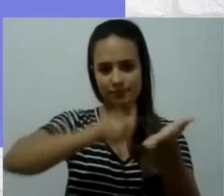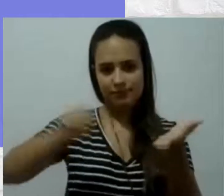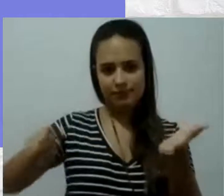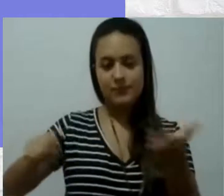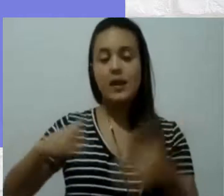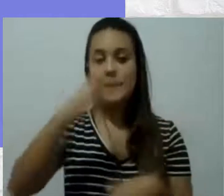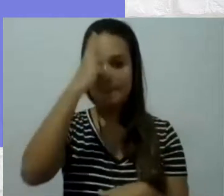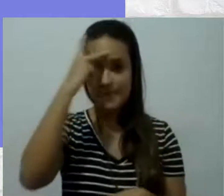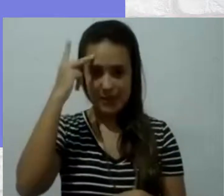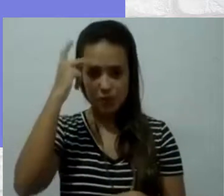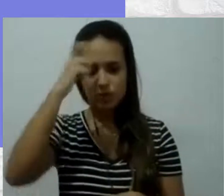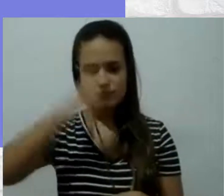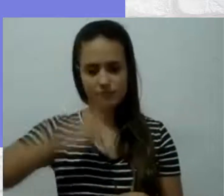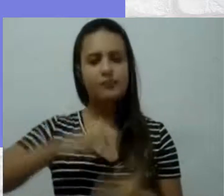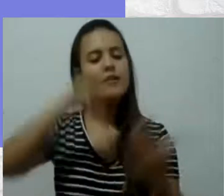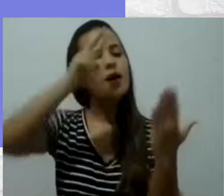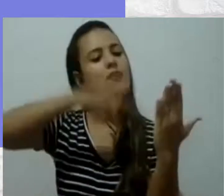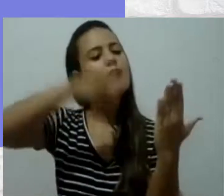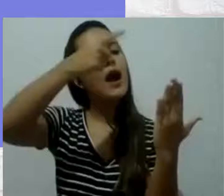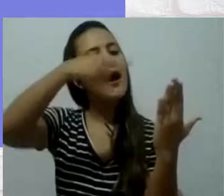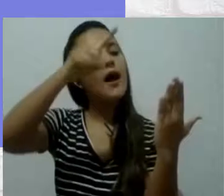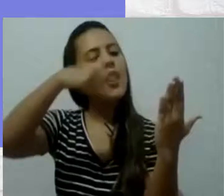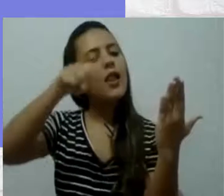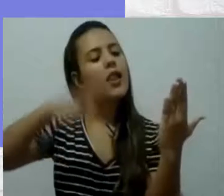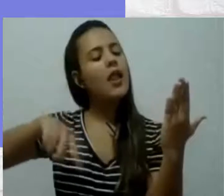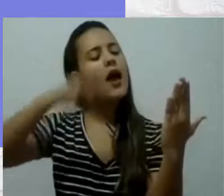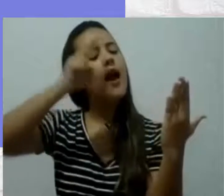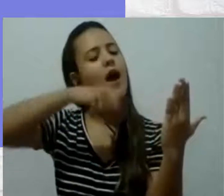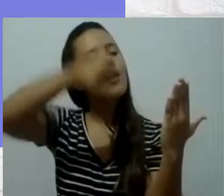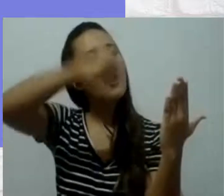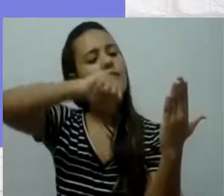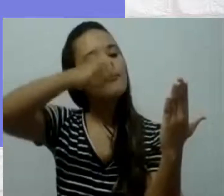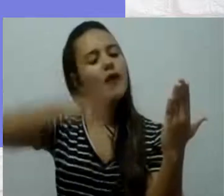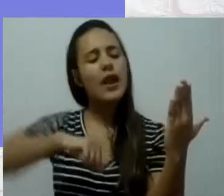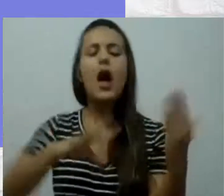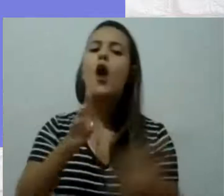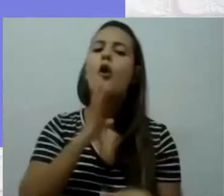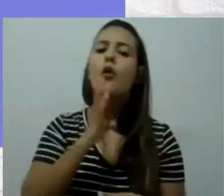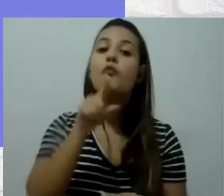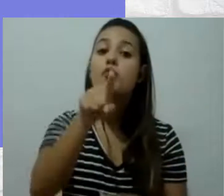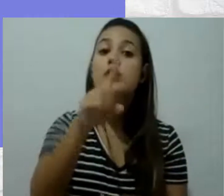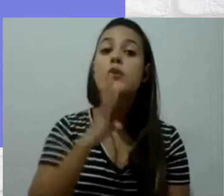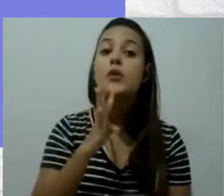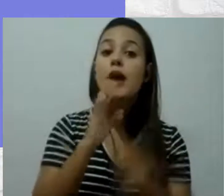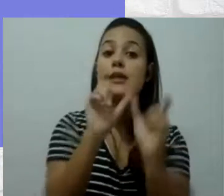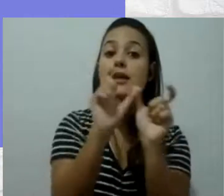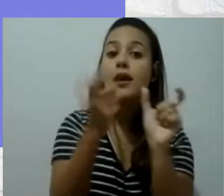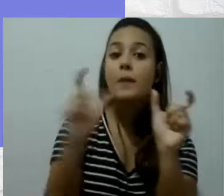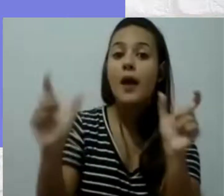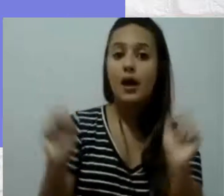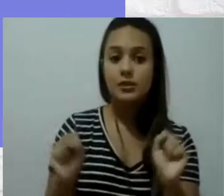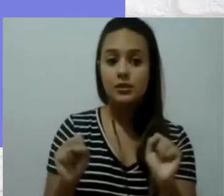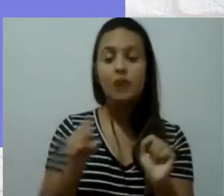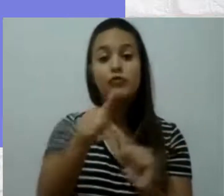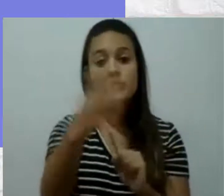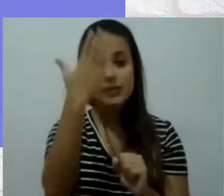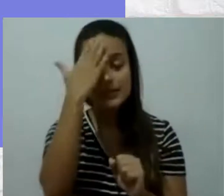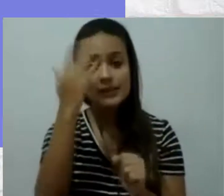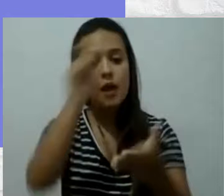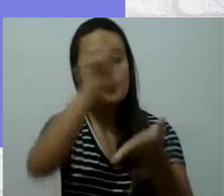vai saber, ele vai avaliar se você entende tanto da gramática, se você